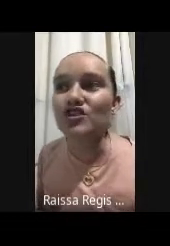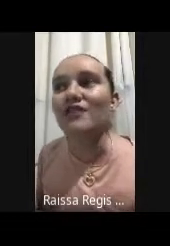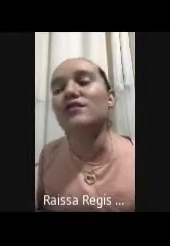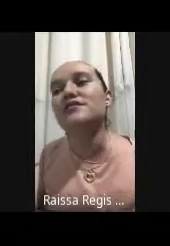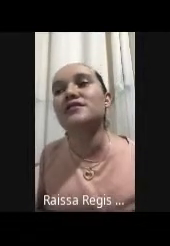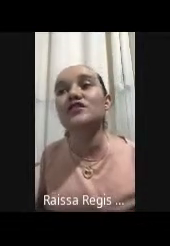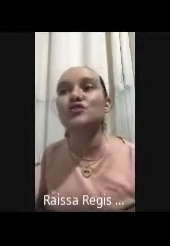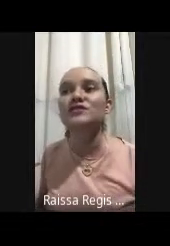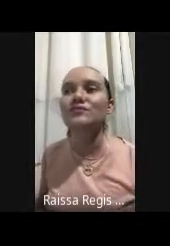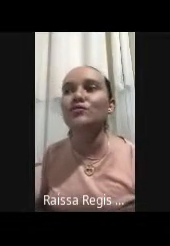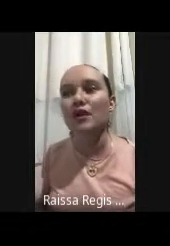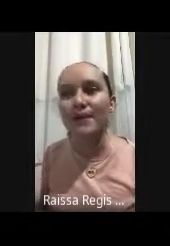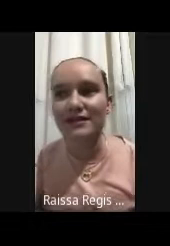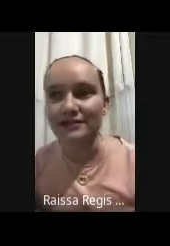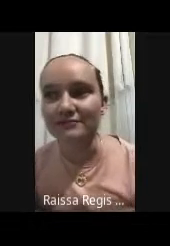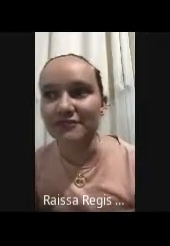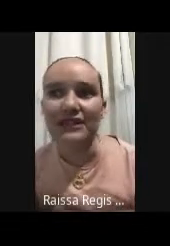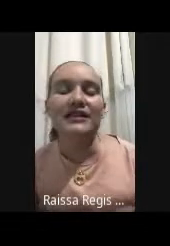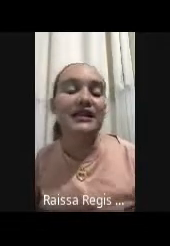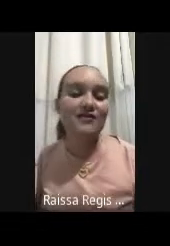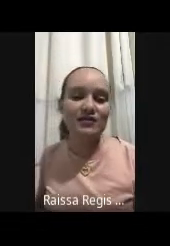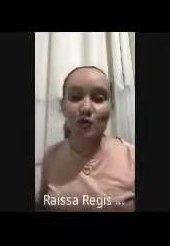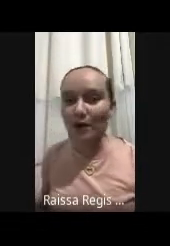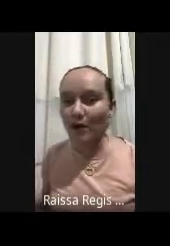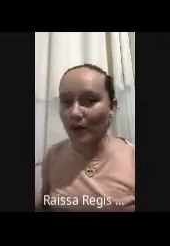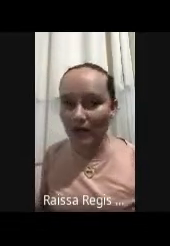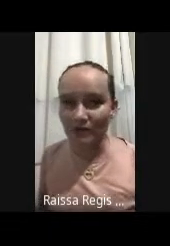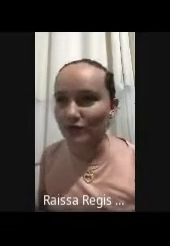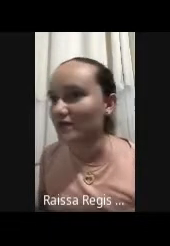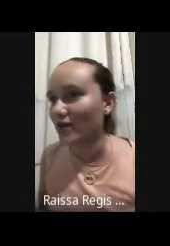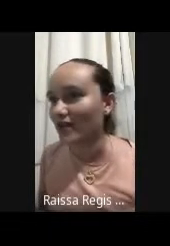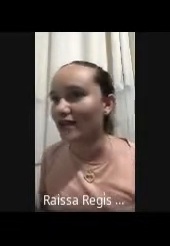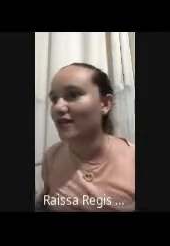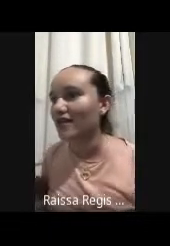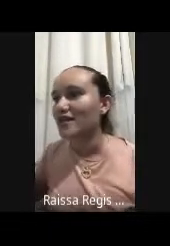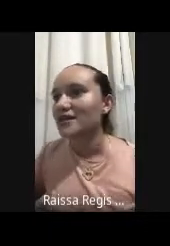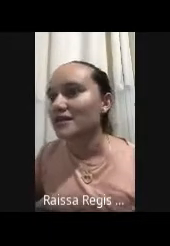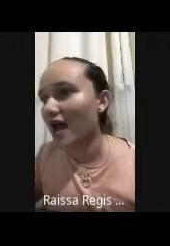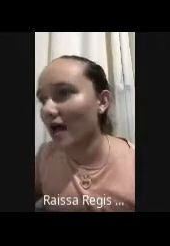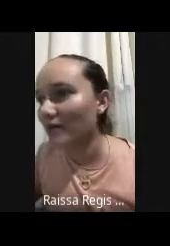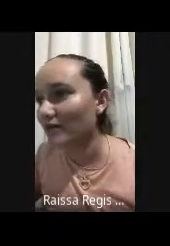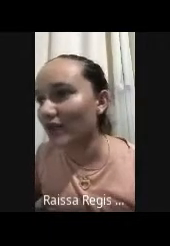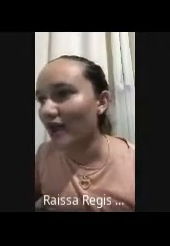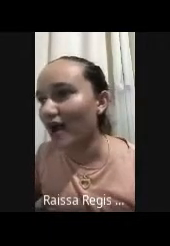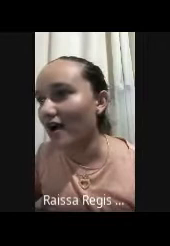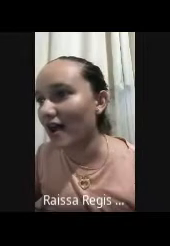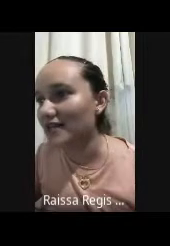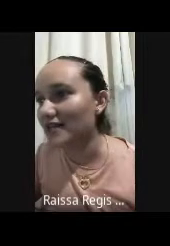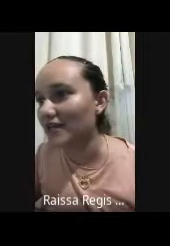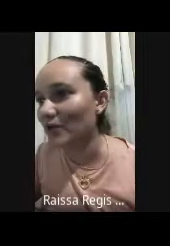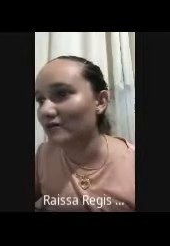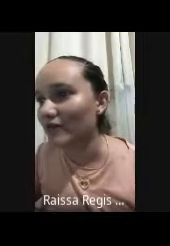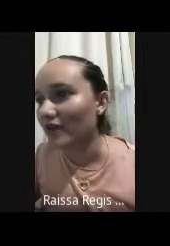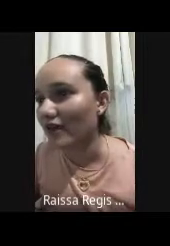cada objeto existe um símbolo que o representa. Né? Deve ser super complexo. Não sei se alguém aí sabe